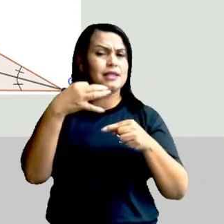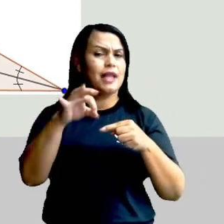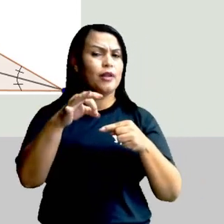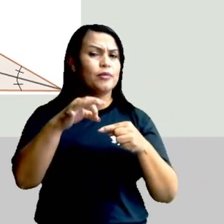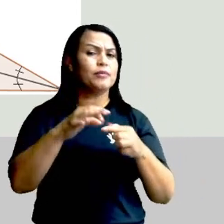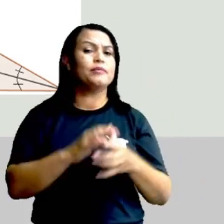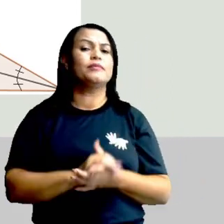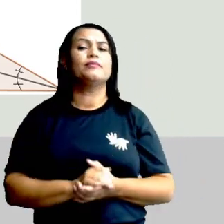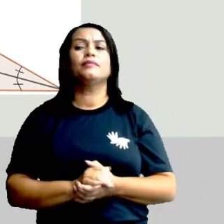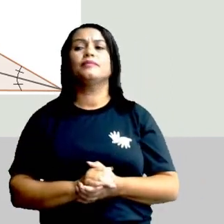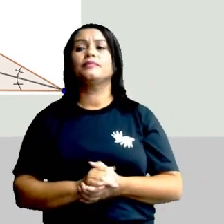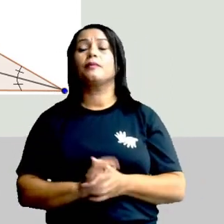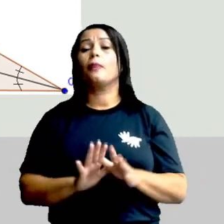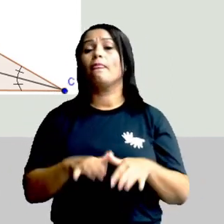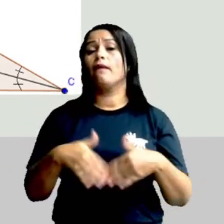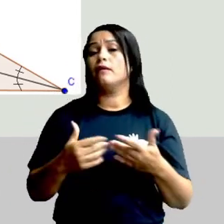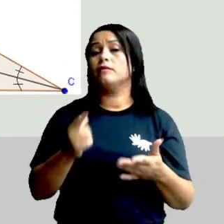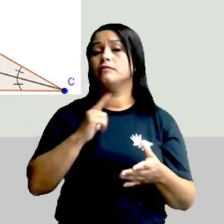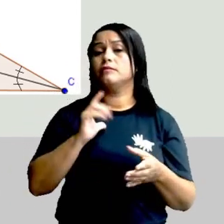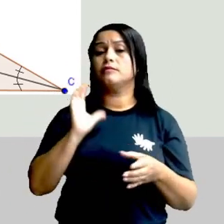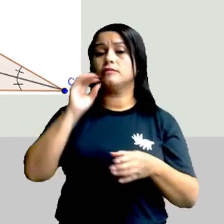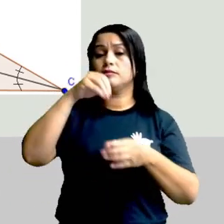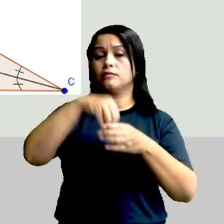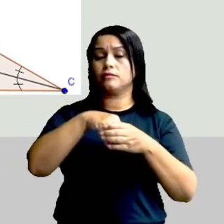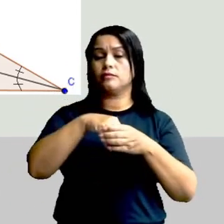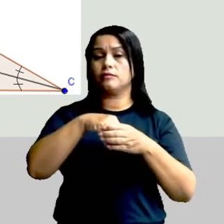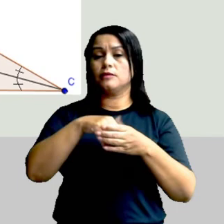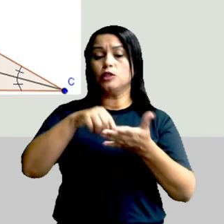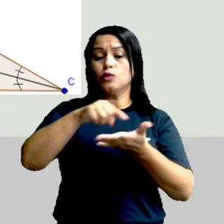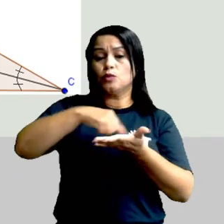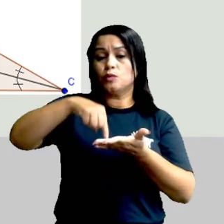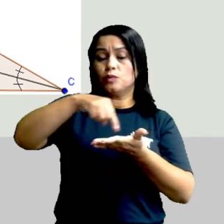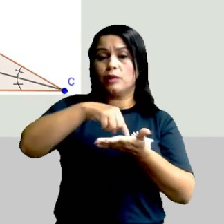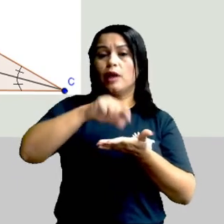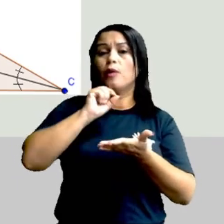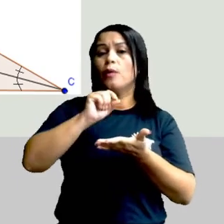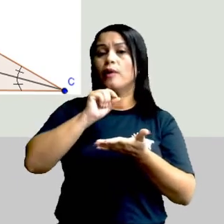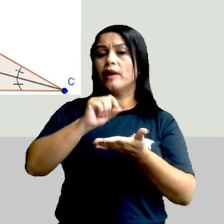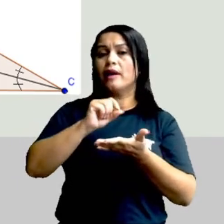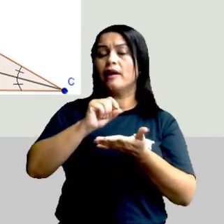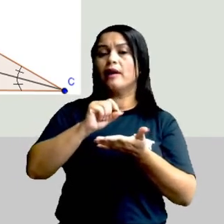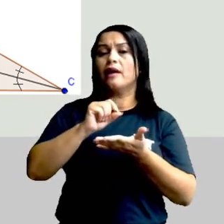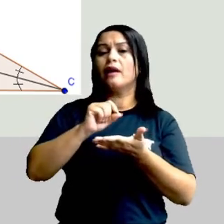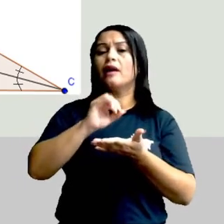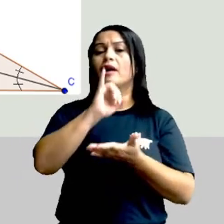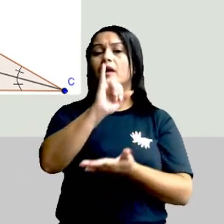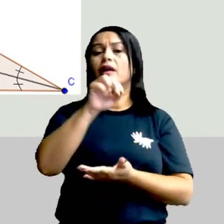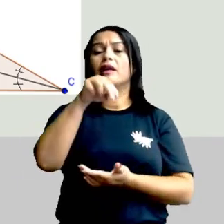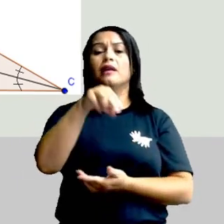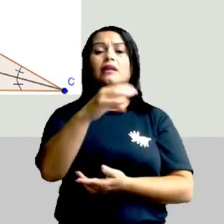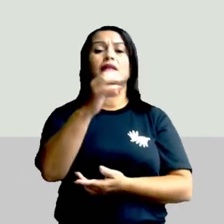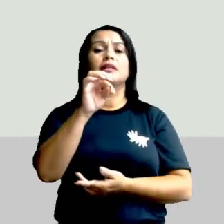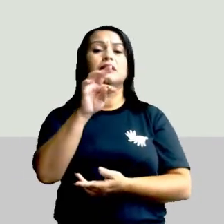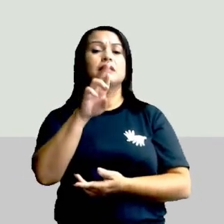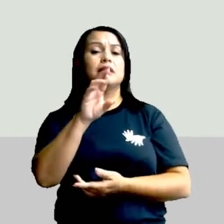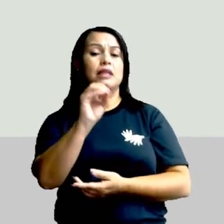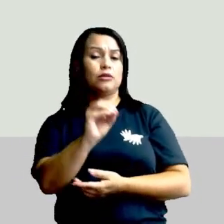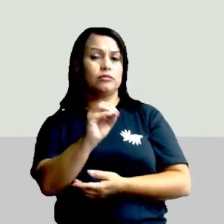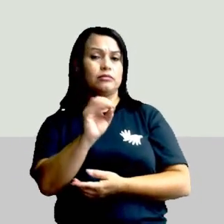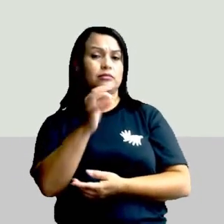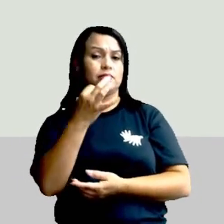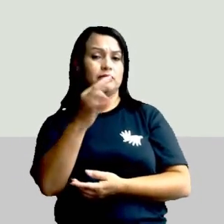certo então dentro do meio dessa minha circunferência eu vou chamar de quem de intro